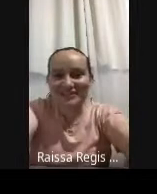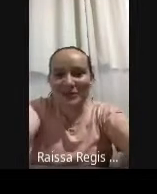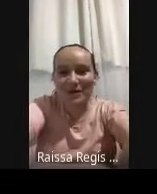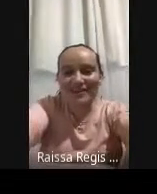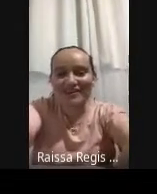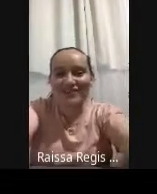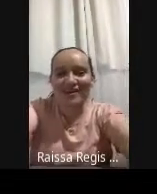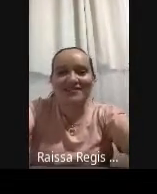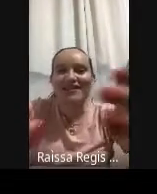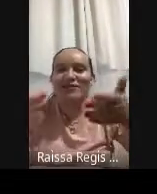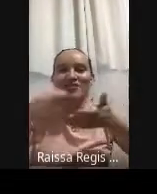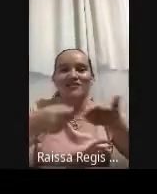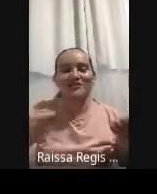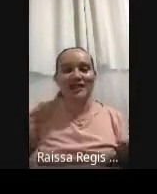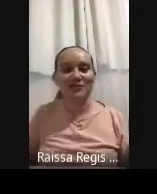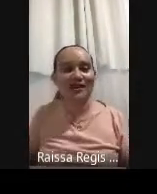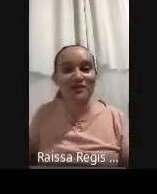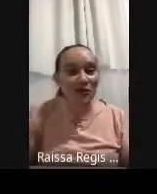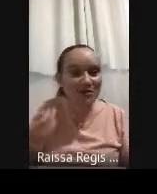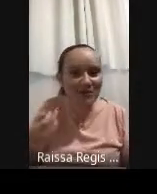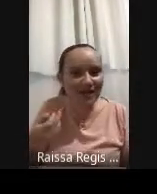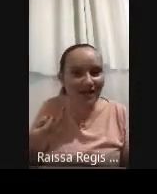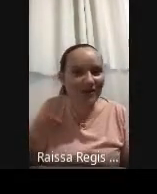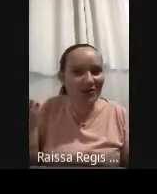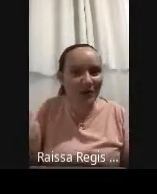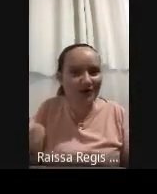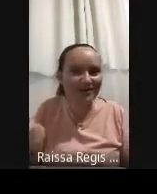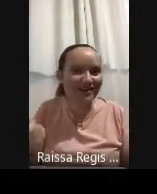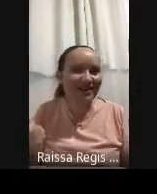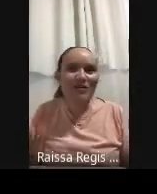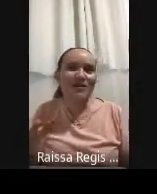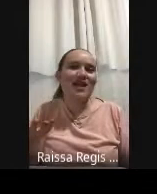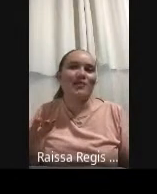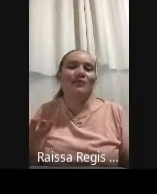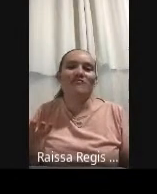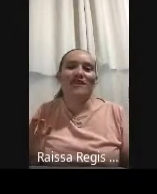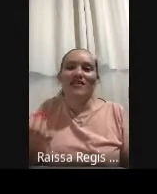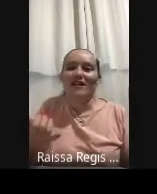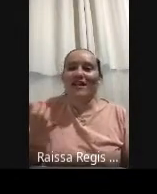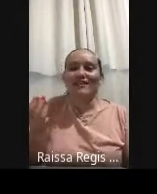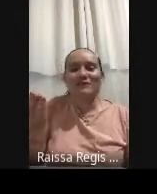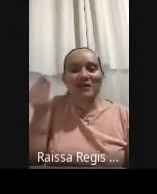aí ensinando como é que faz o registro em sign write, que eu não sabia que era dois toques. Por